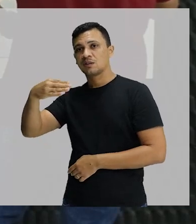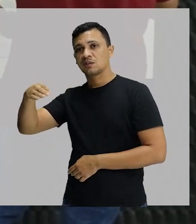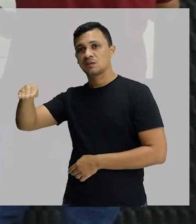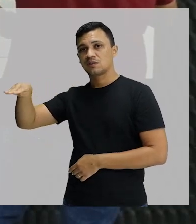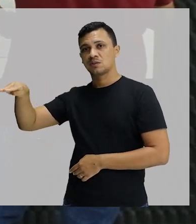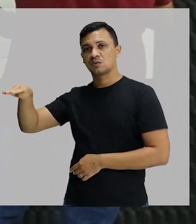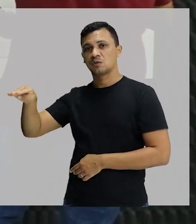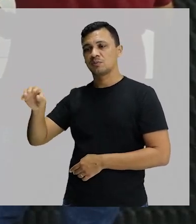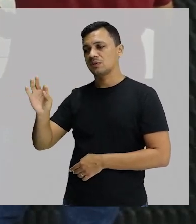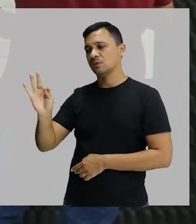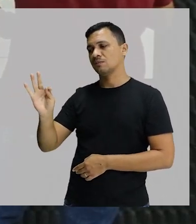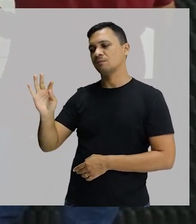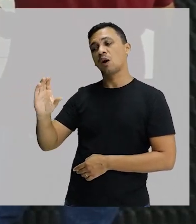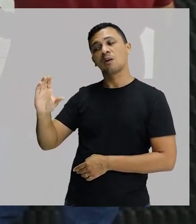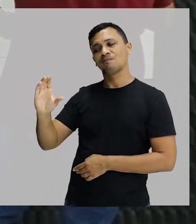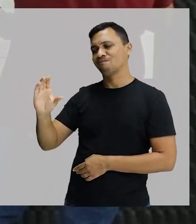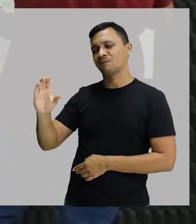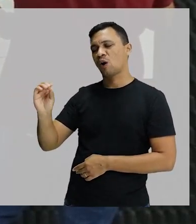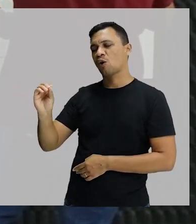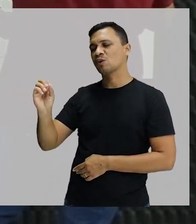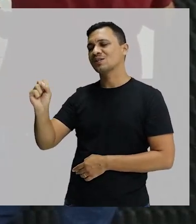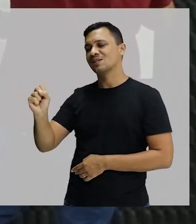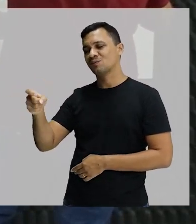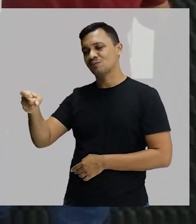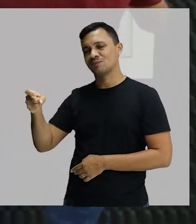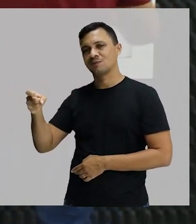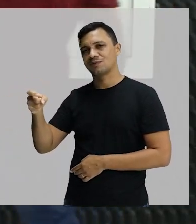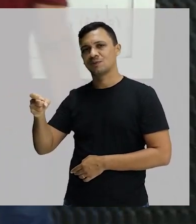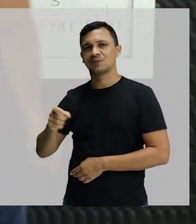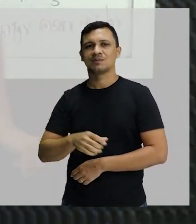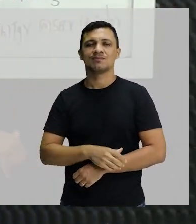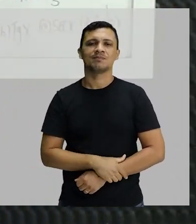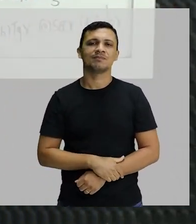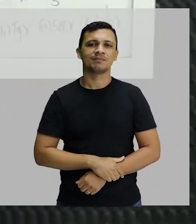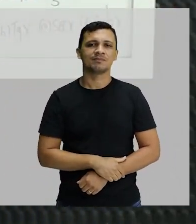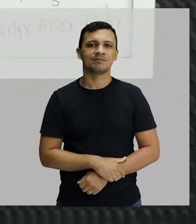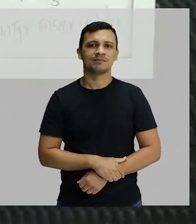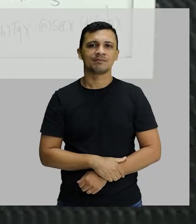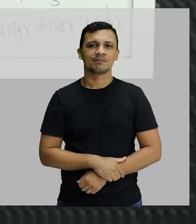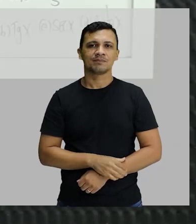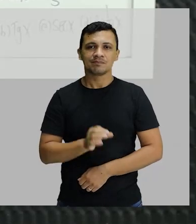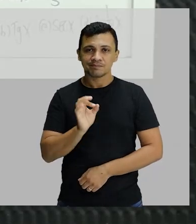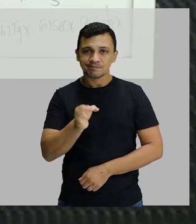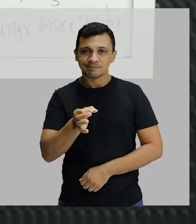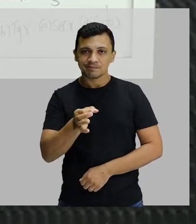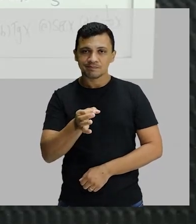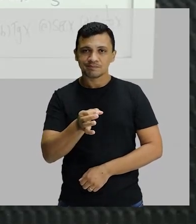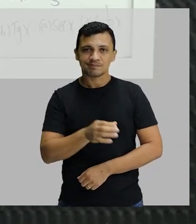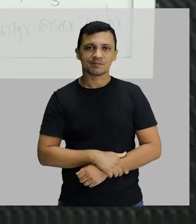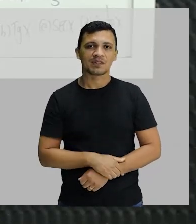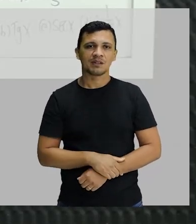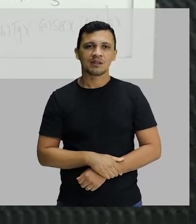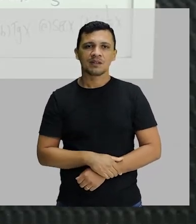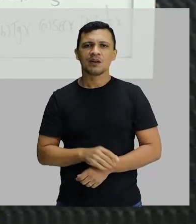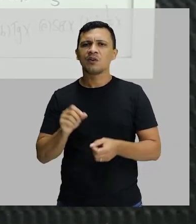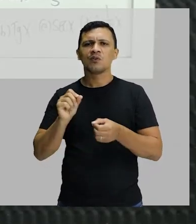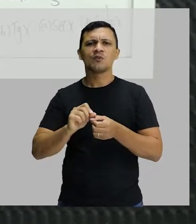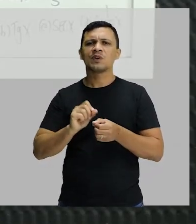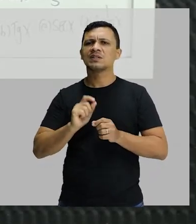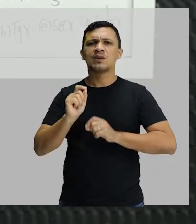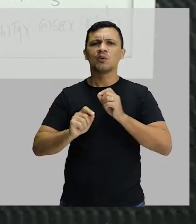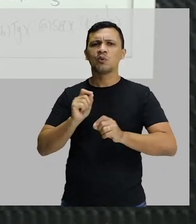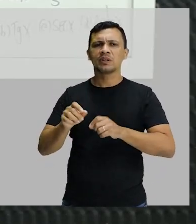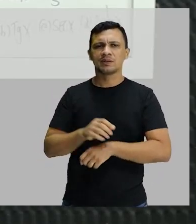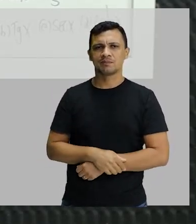x sobre cosseno de x. Certo? Então, o que a gente pode fazer? Ó,